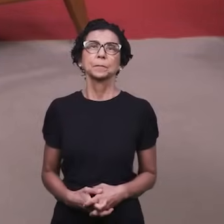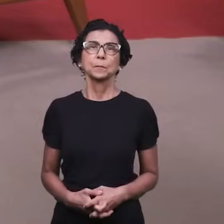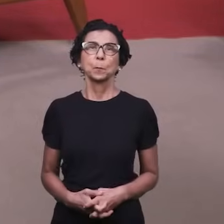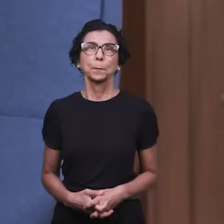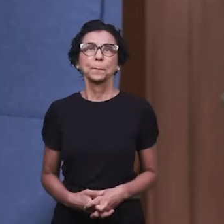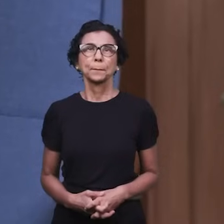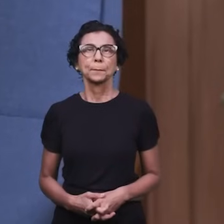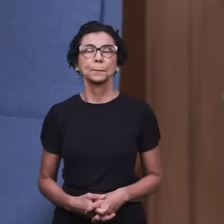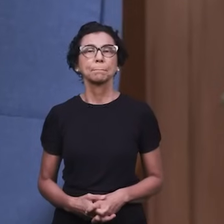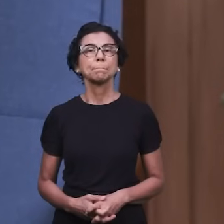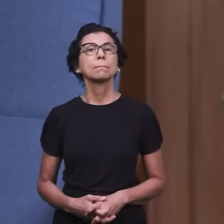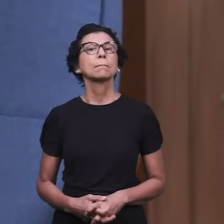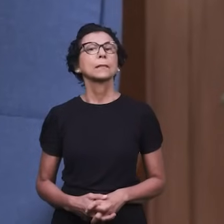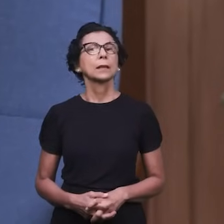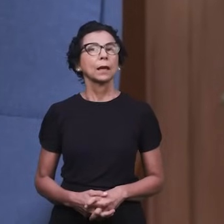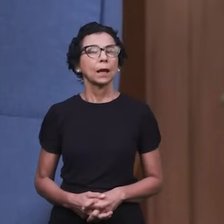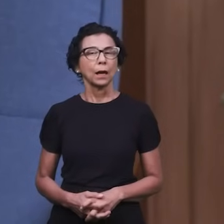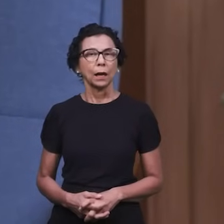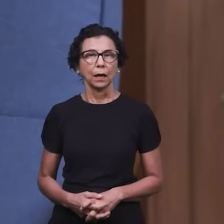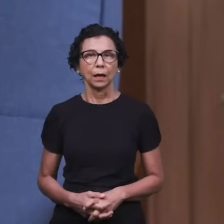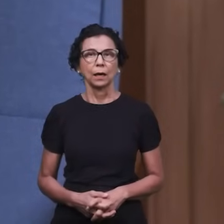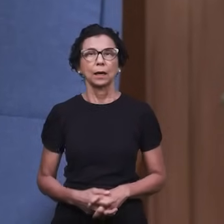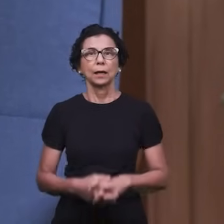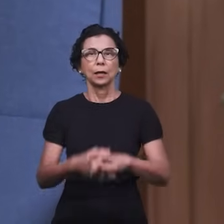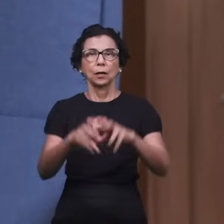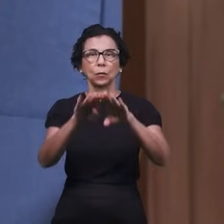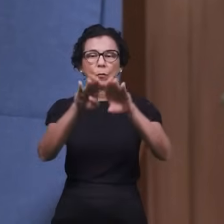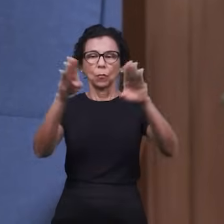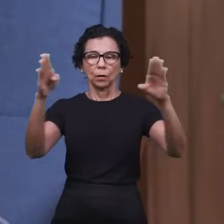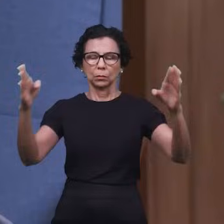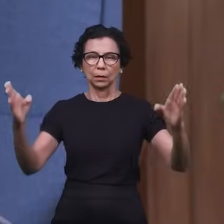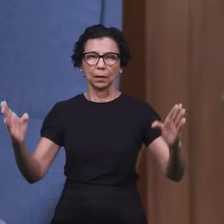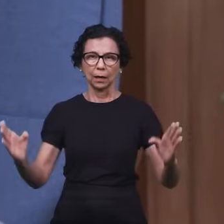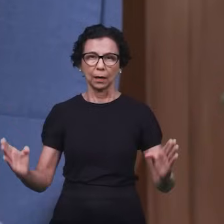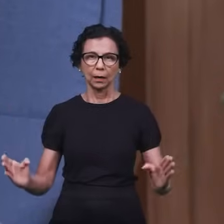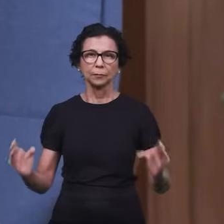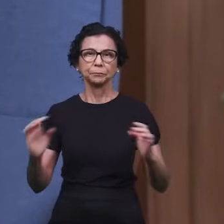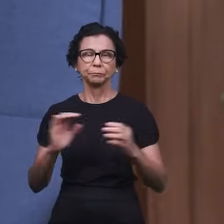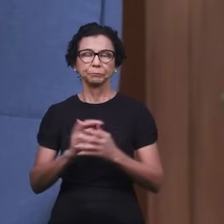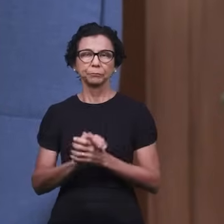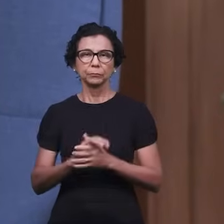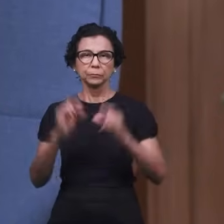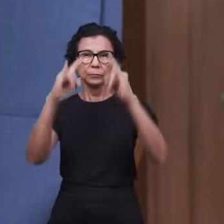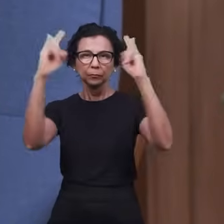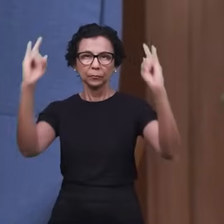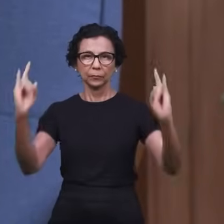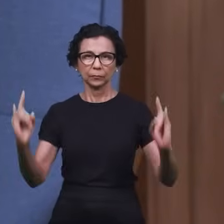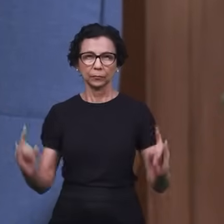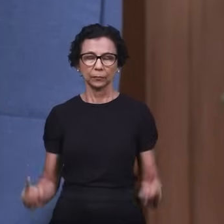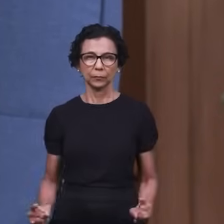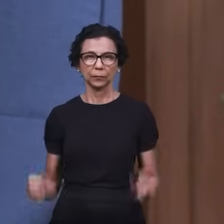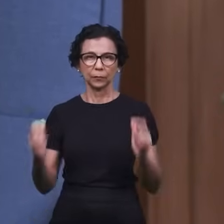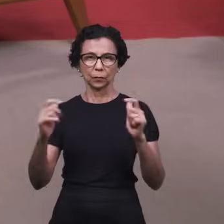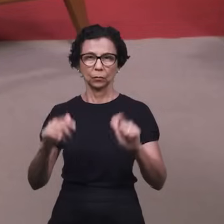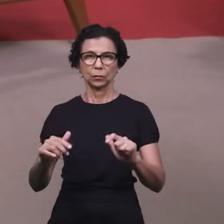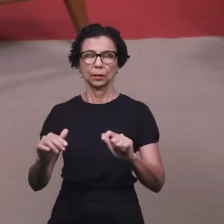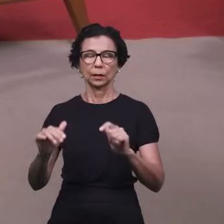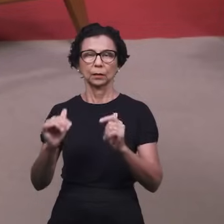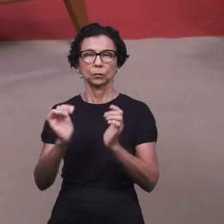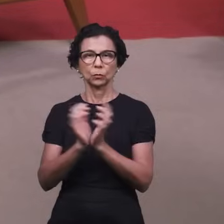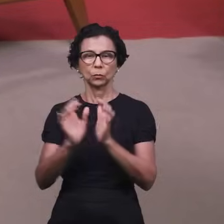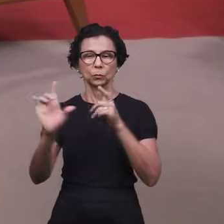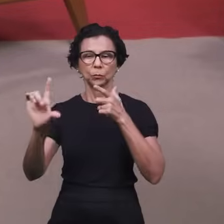levítico ficava na entrada do Santos dos Santos. O altar de incenso e o Santos dos Santos como consequência, na sequência. Amém. Né?